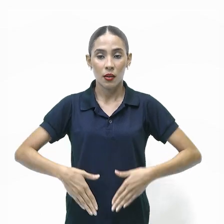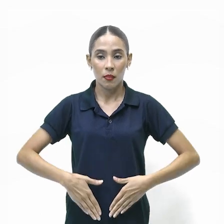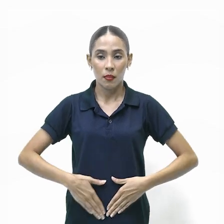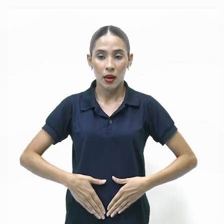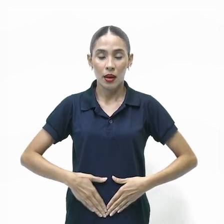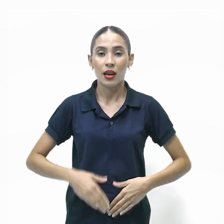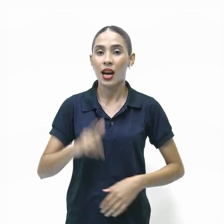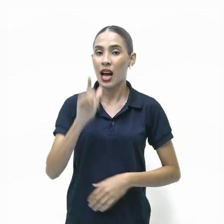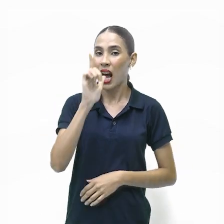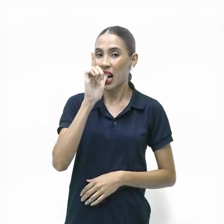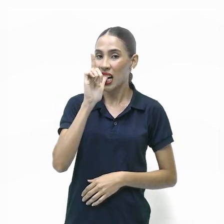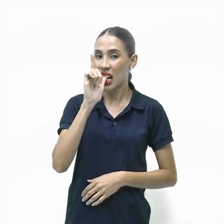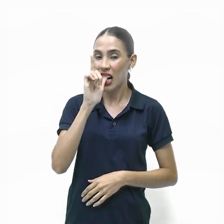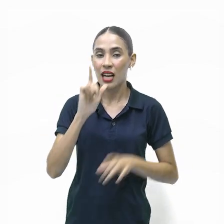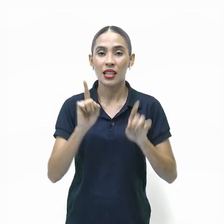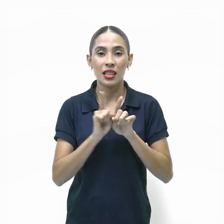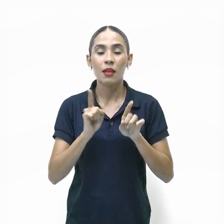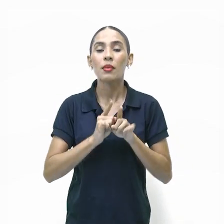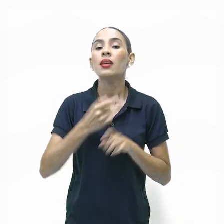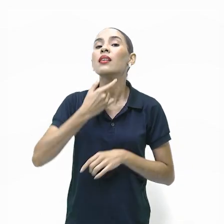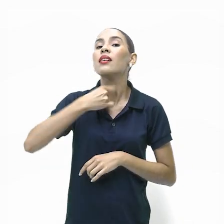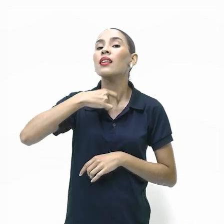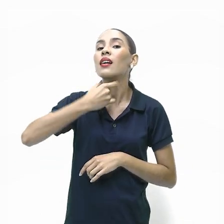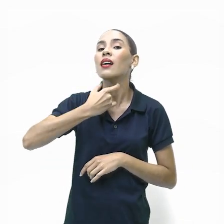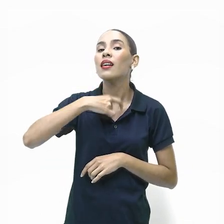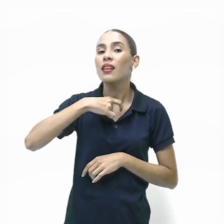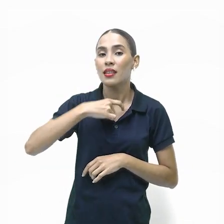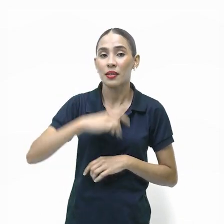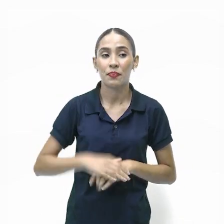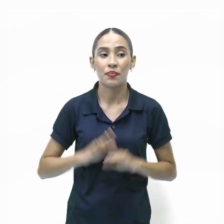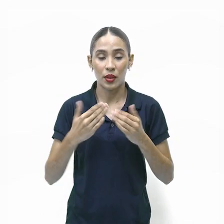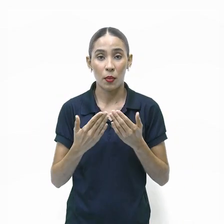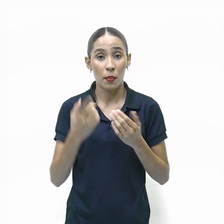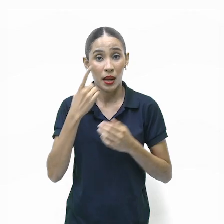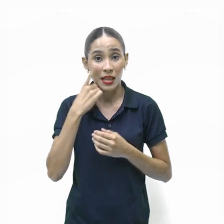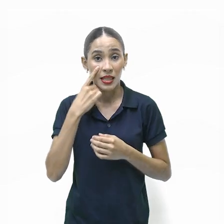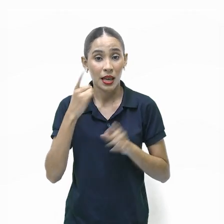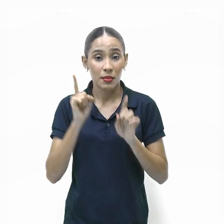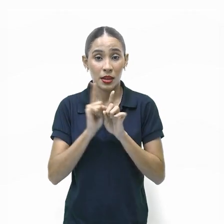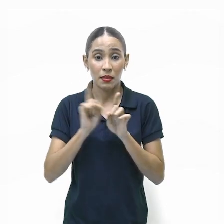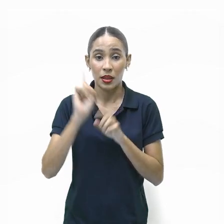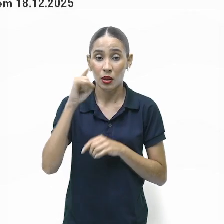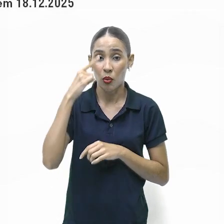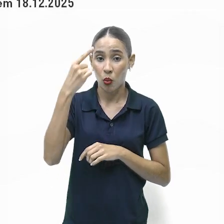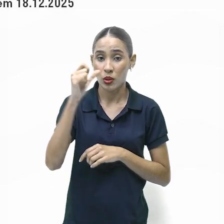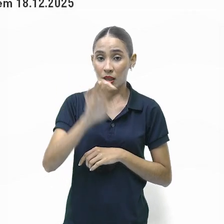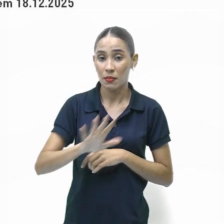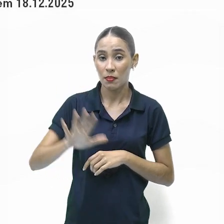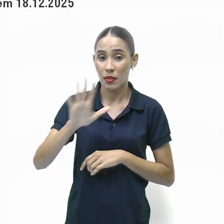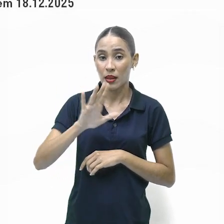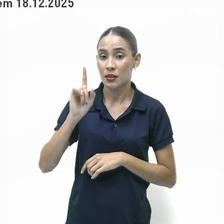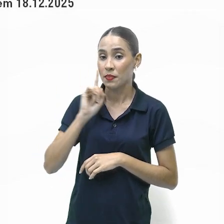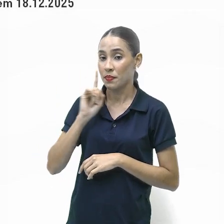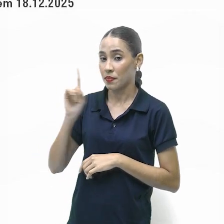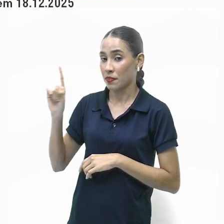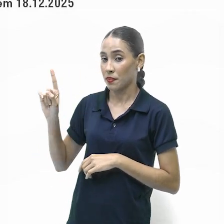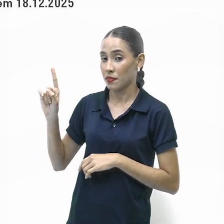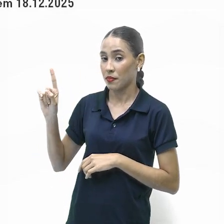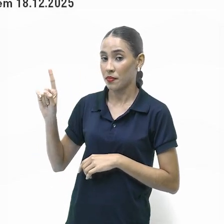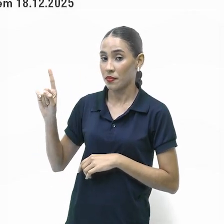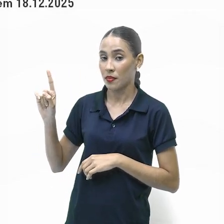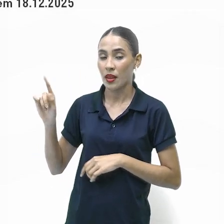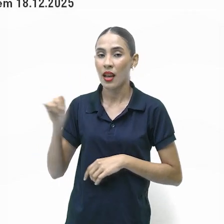ânus, pênis, boca e garganta. Né? Então, a gente observa ali na nossa próxima imagem a representação